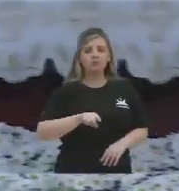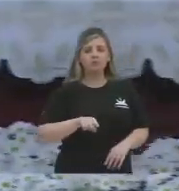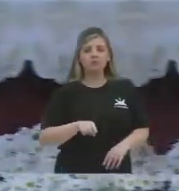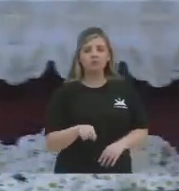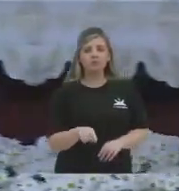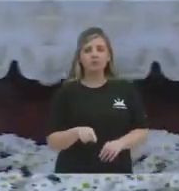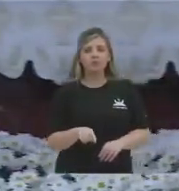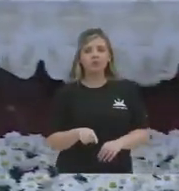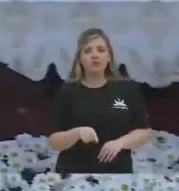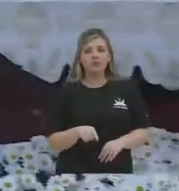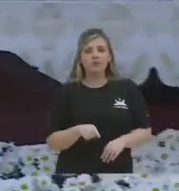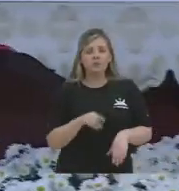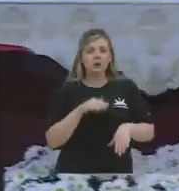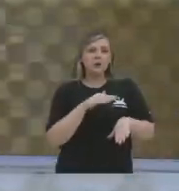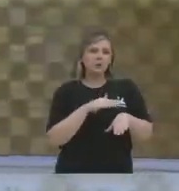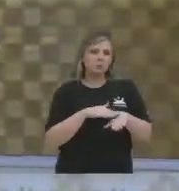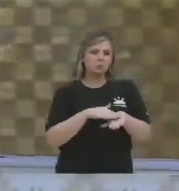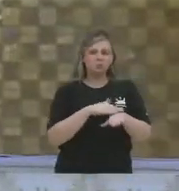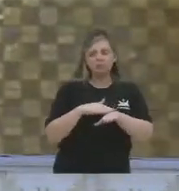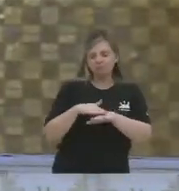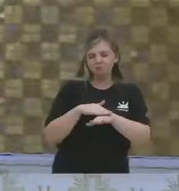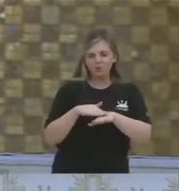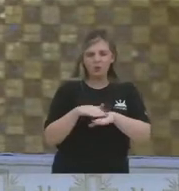E ela conta para os samaritanos: